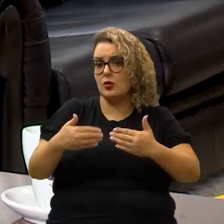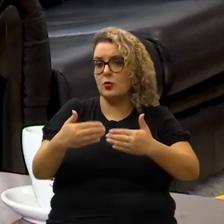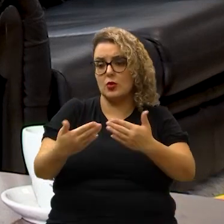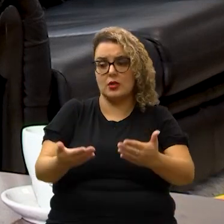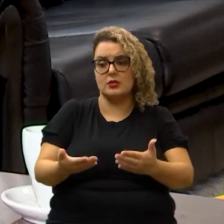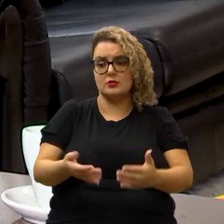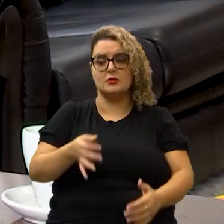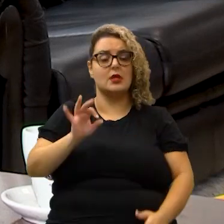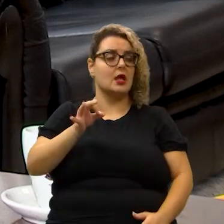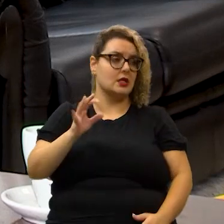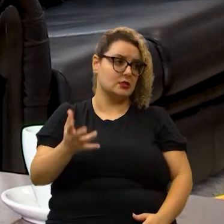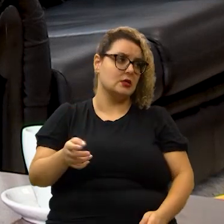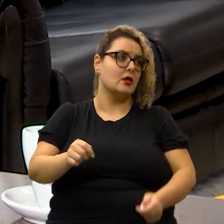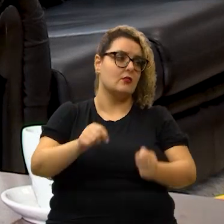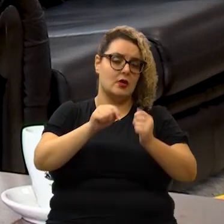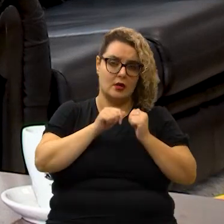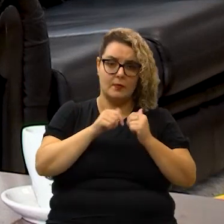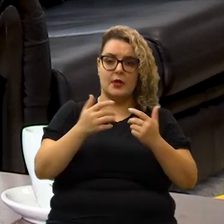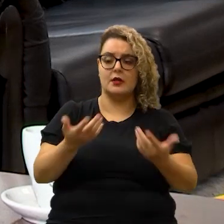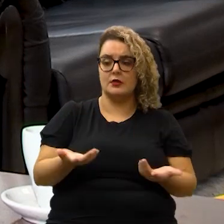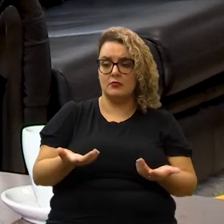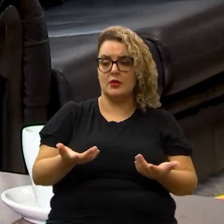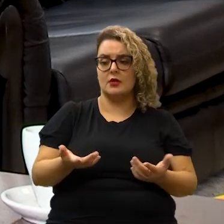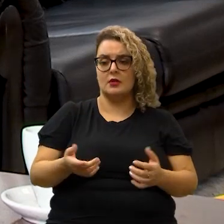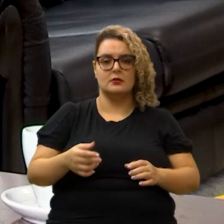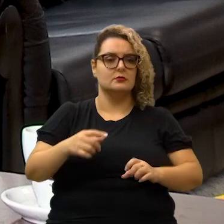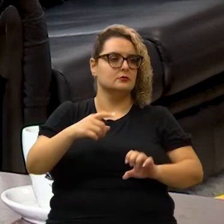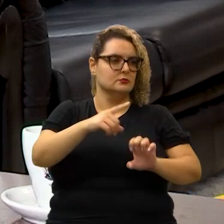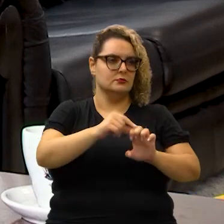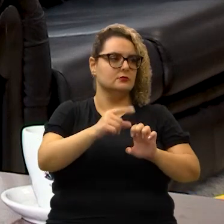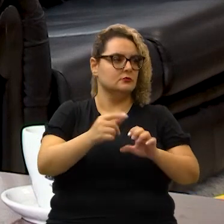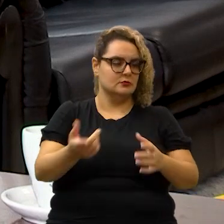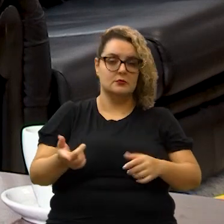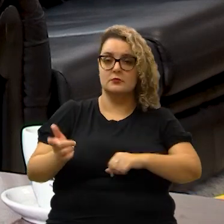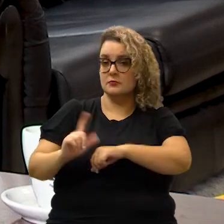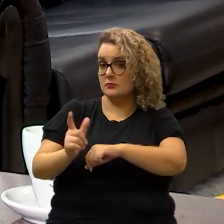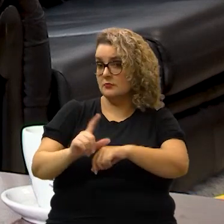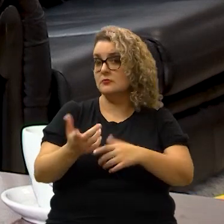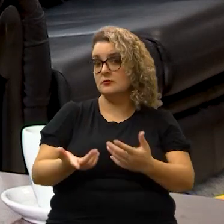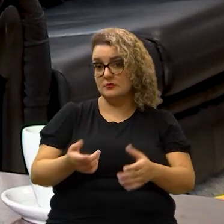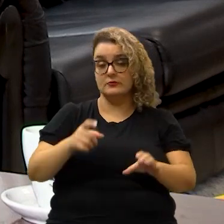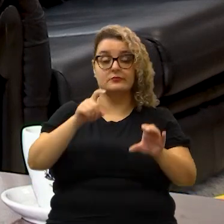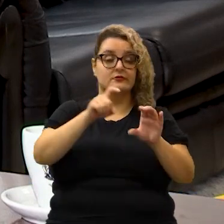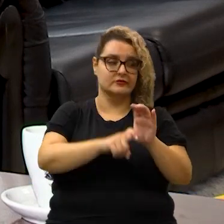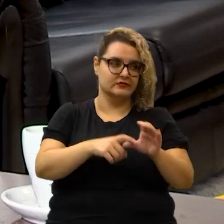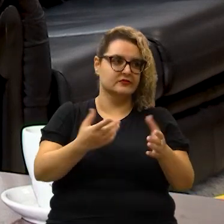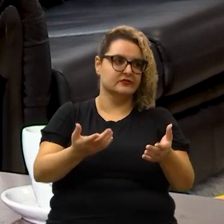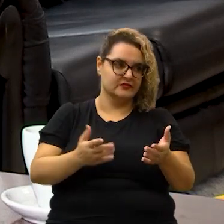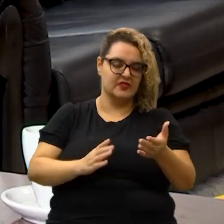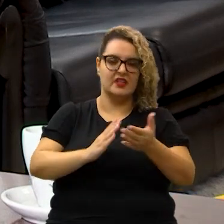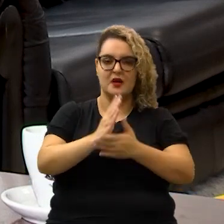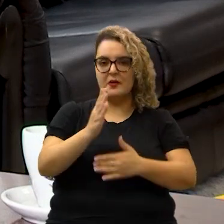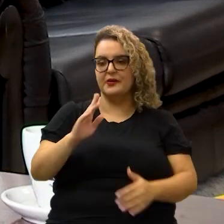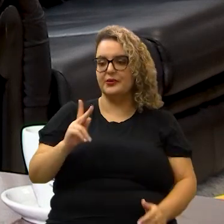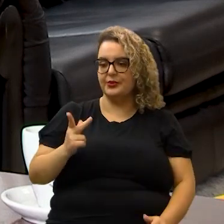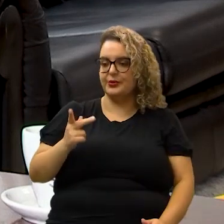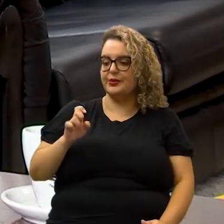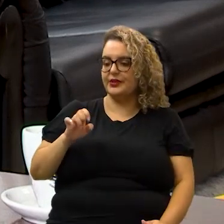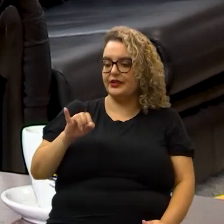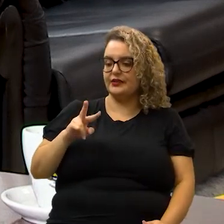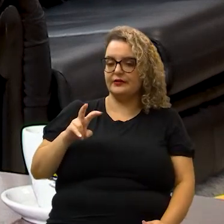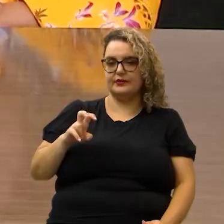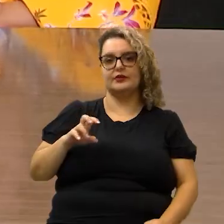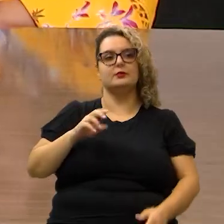certamente vai beneficiar empreendedores, comerciantes, quem depende da aprovação do EIV para a sua atividade poder